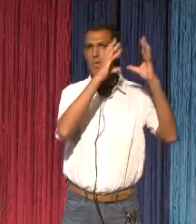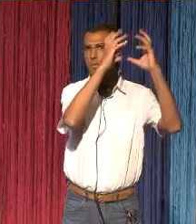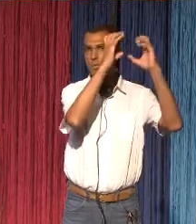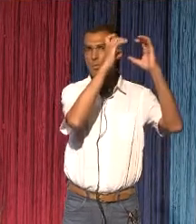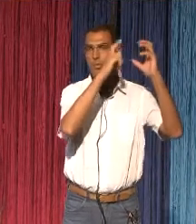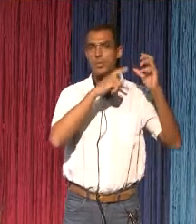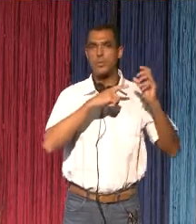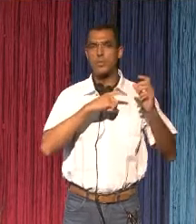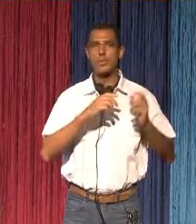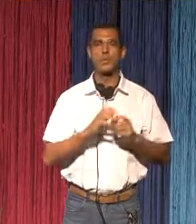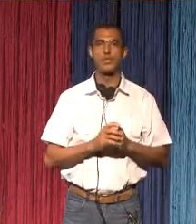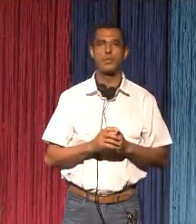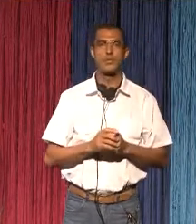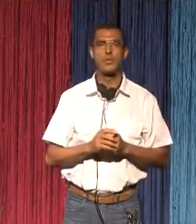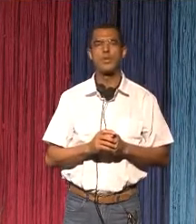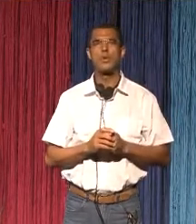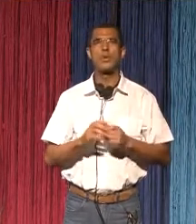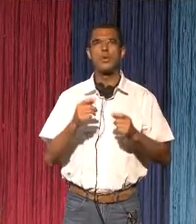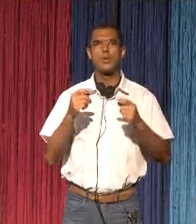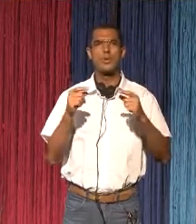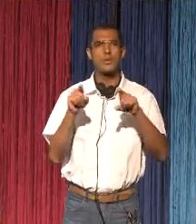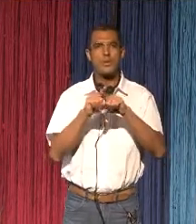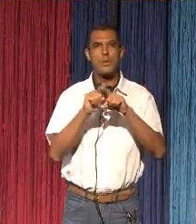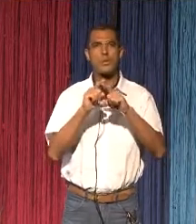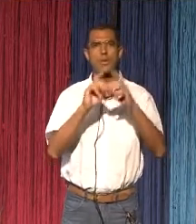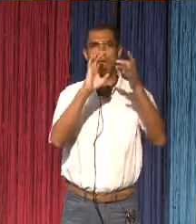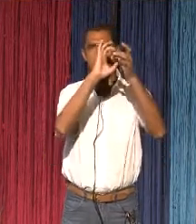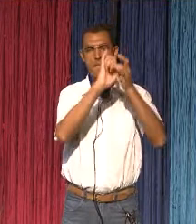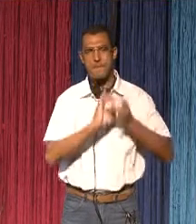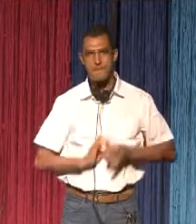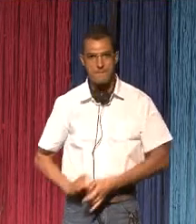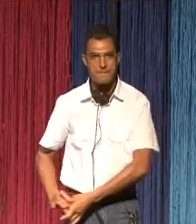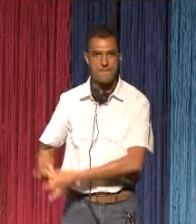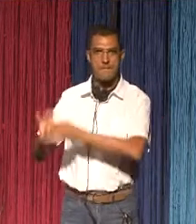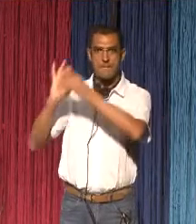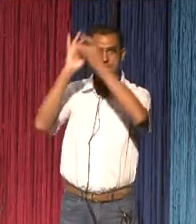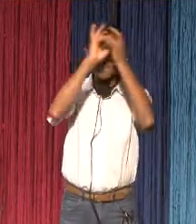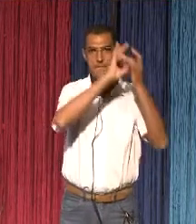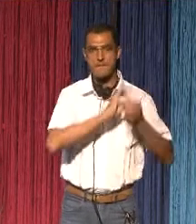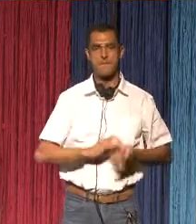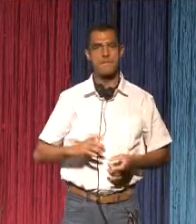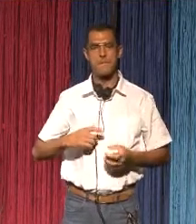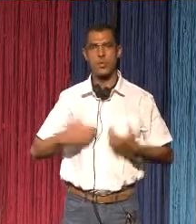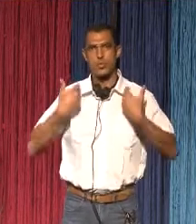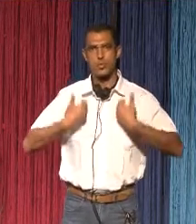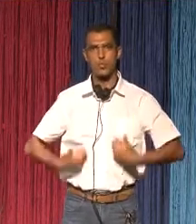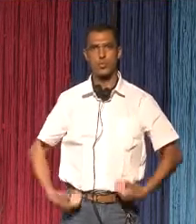pega todo o sistema nervoso, periférico, central, autônomo,